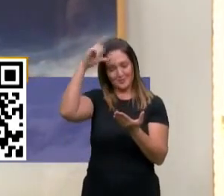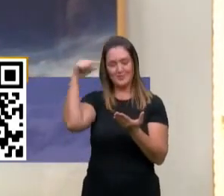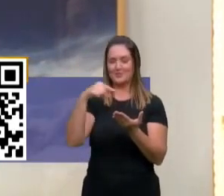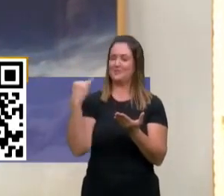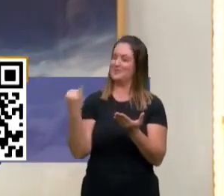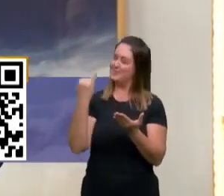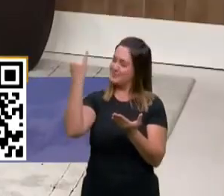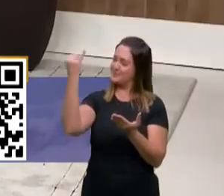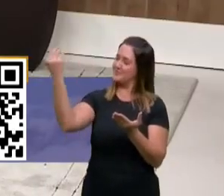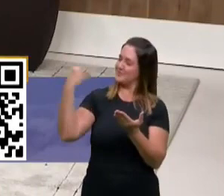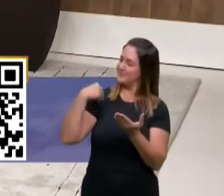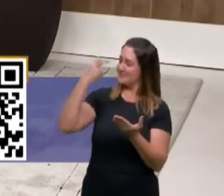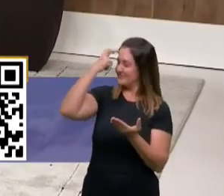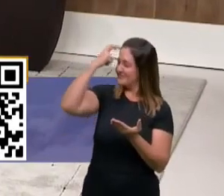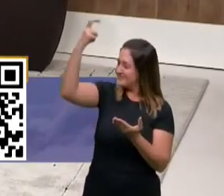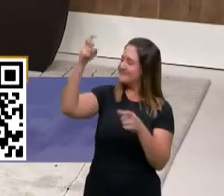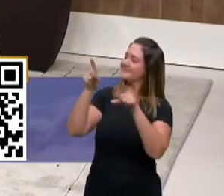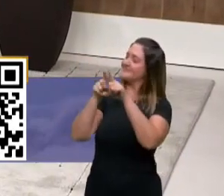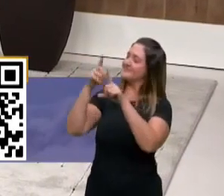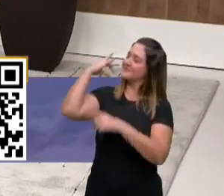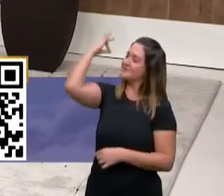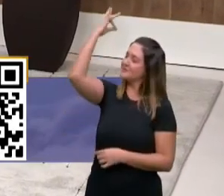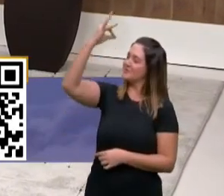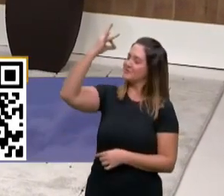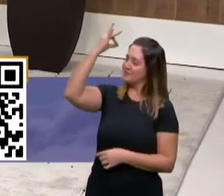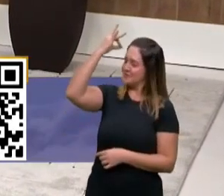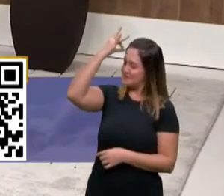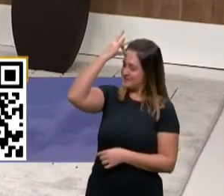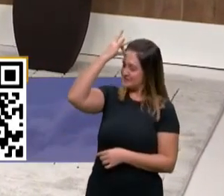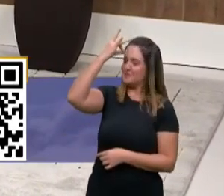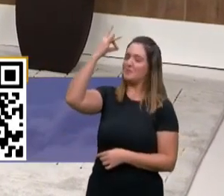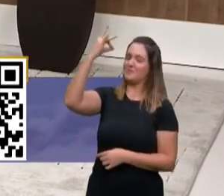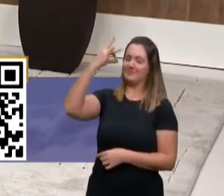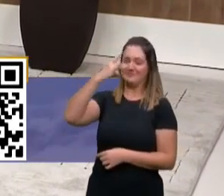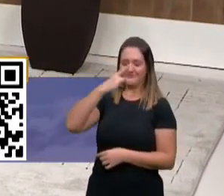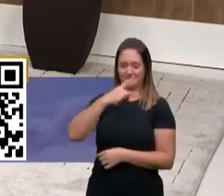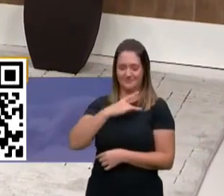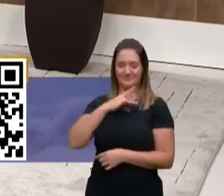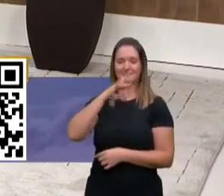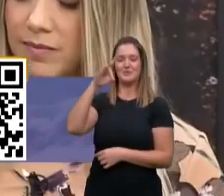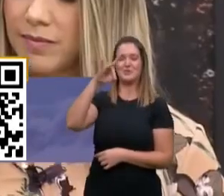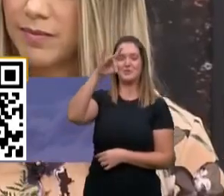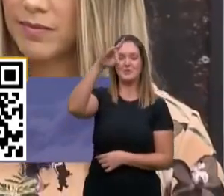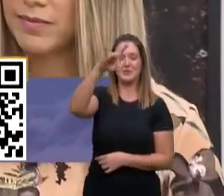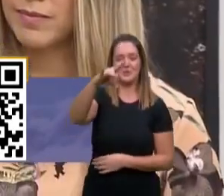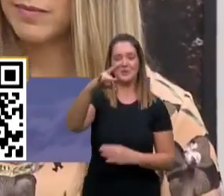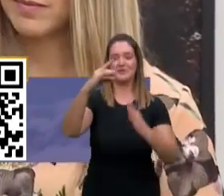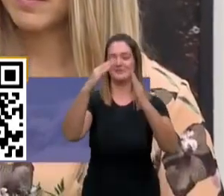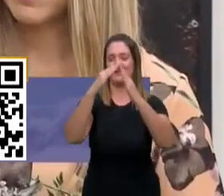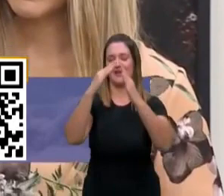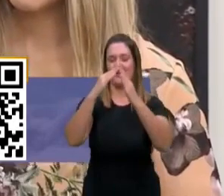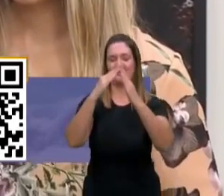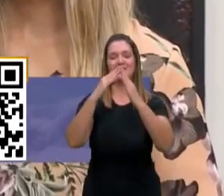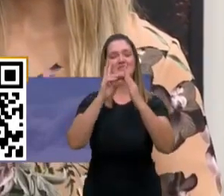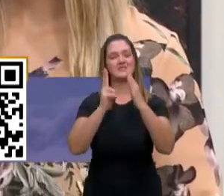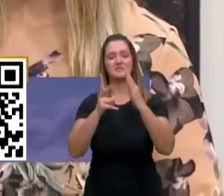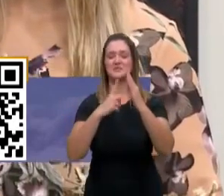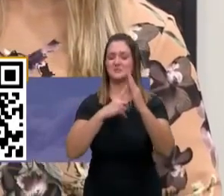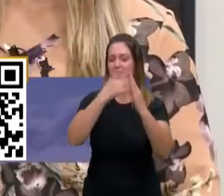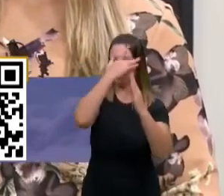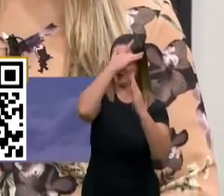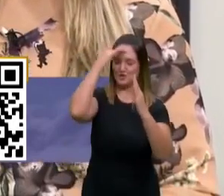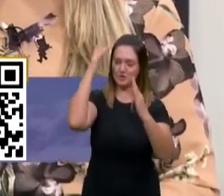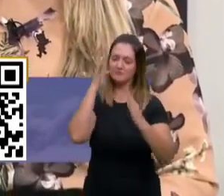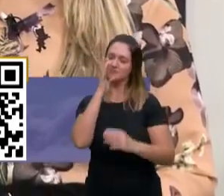este. Dá-nos sabedoria e que o Espírito Santo possa se movimentar aqui e na casa, onde quer que tenha uma